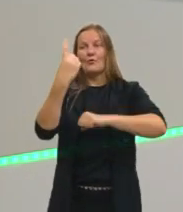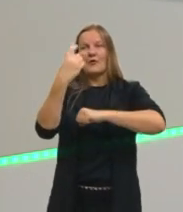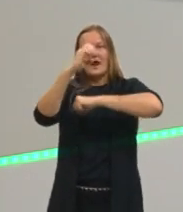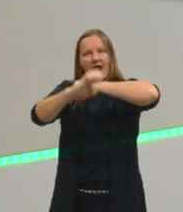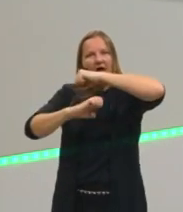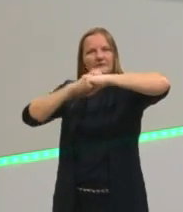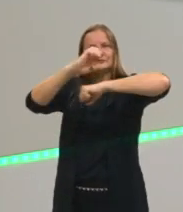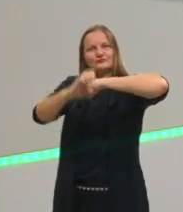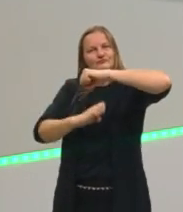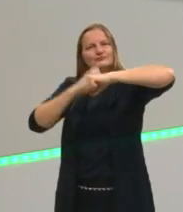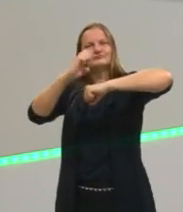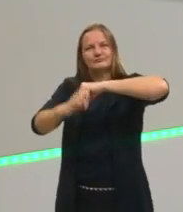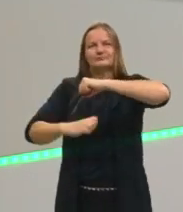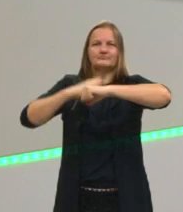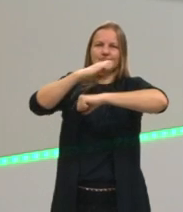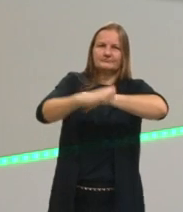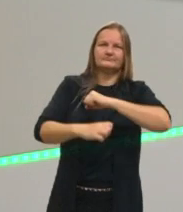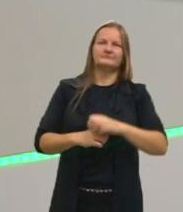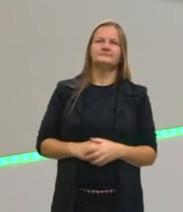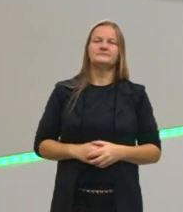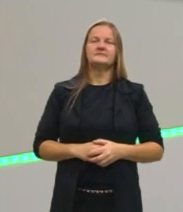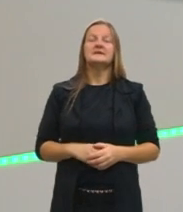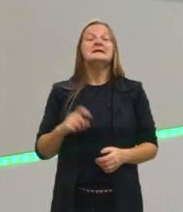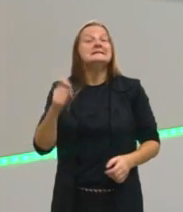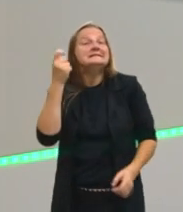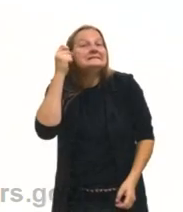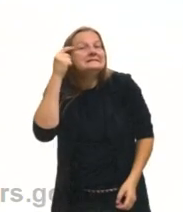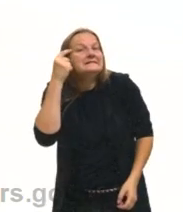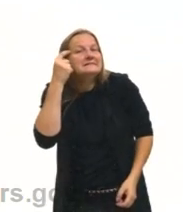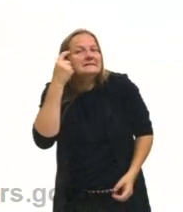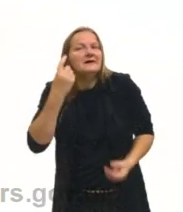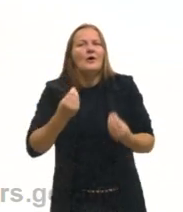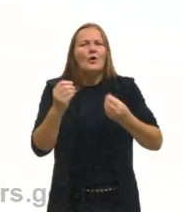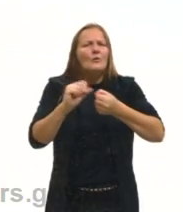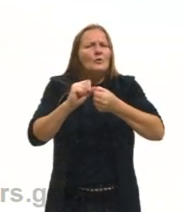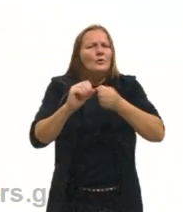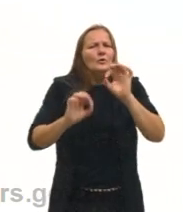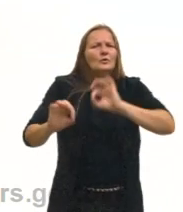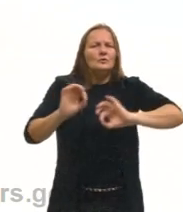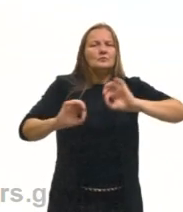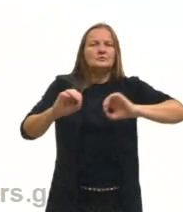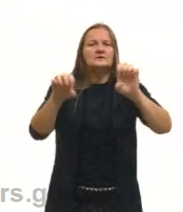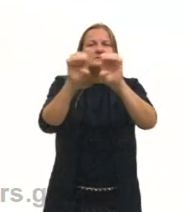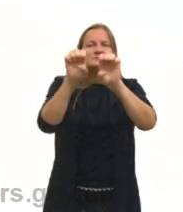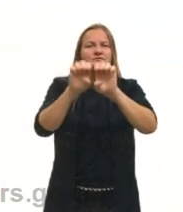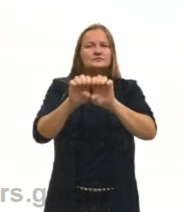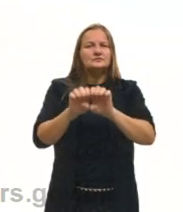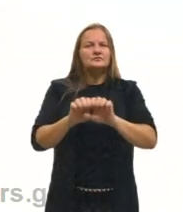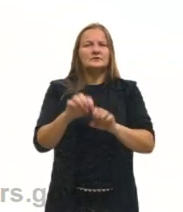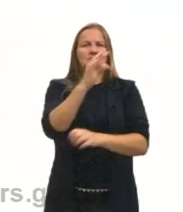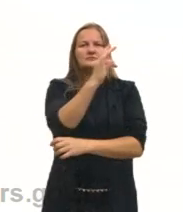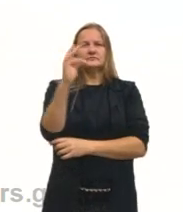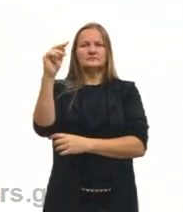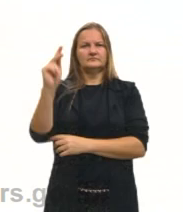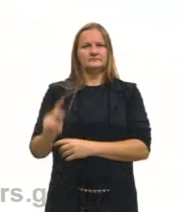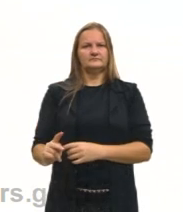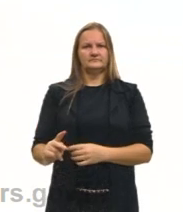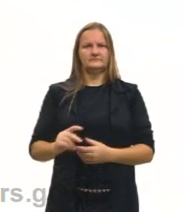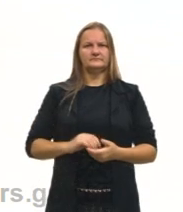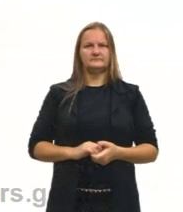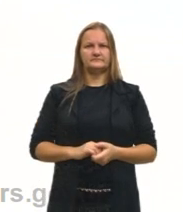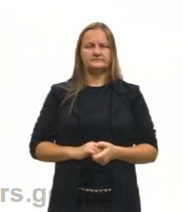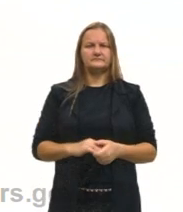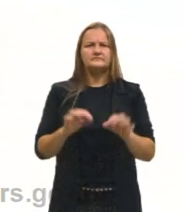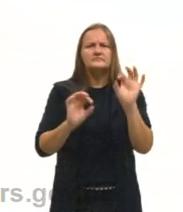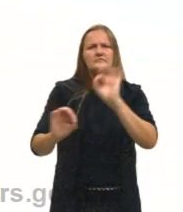tá se nós pensarmos Então como que fica a estrutura da tabela baseado na